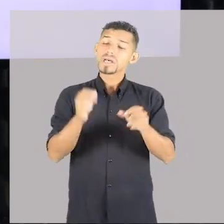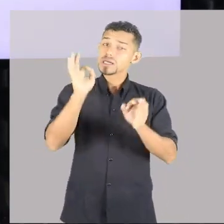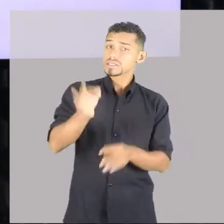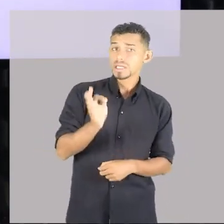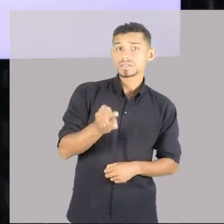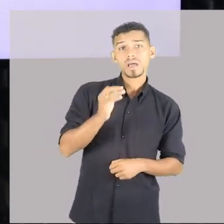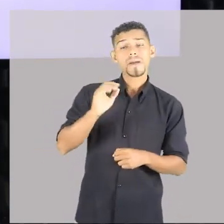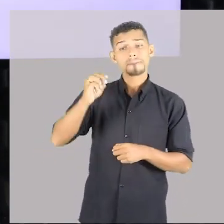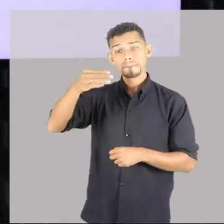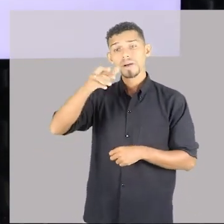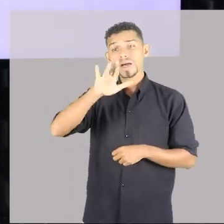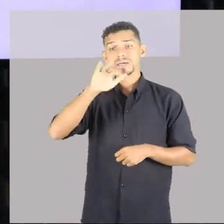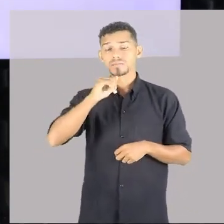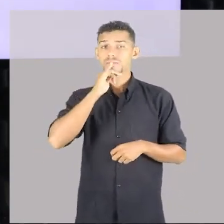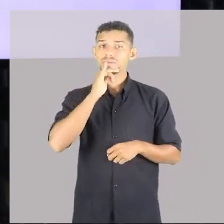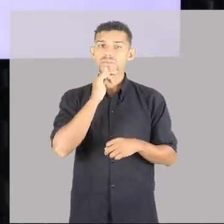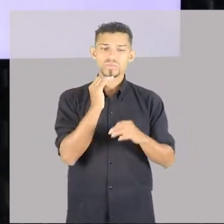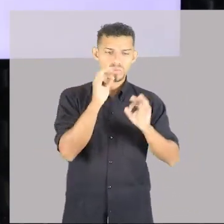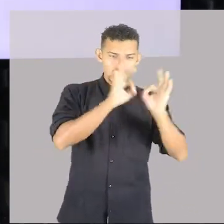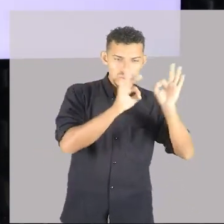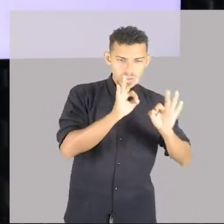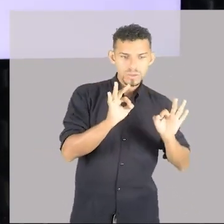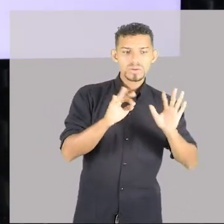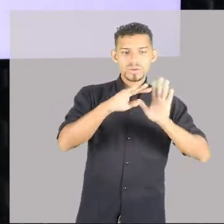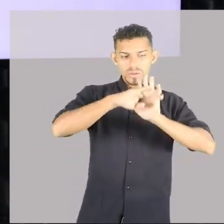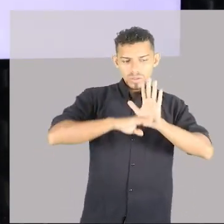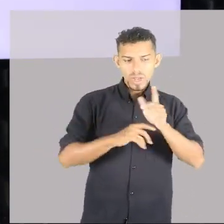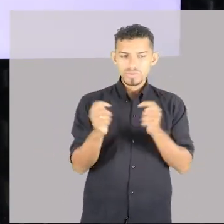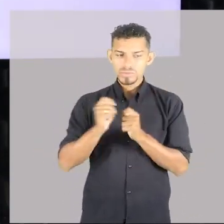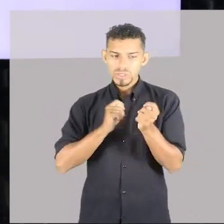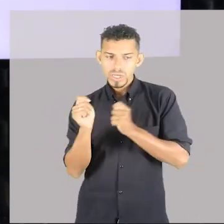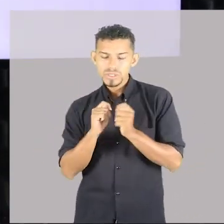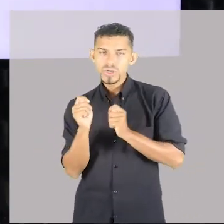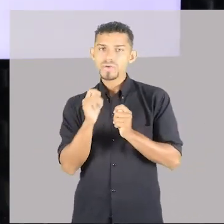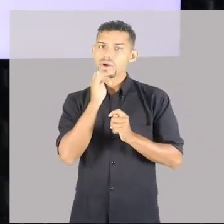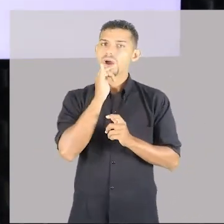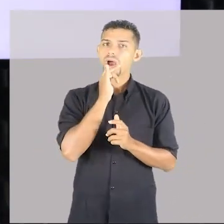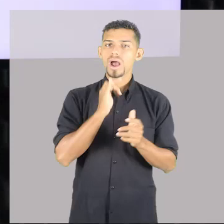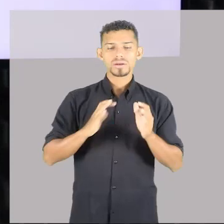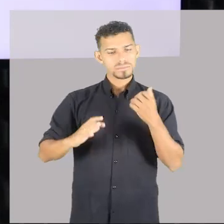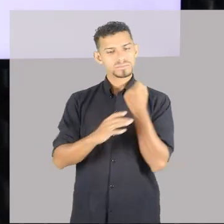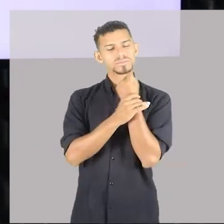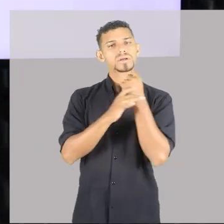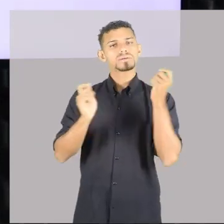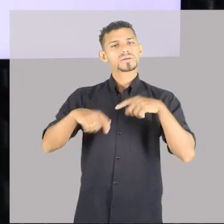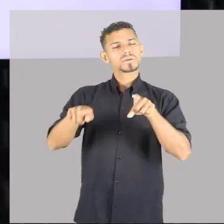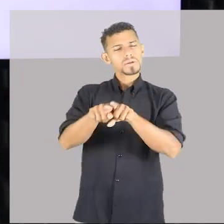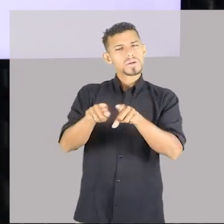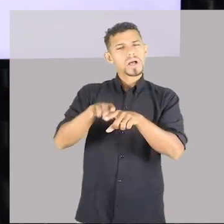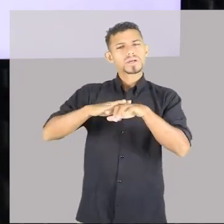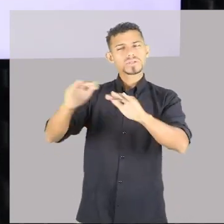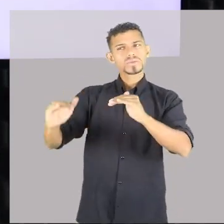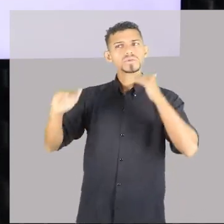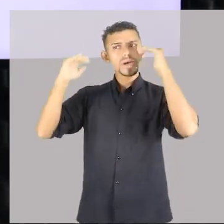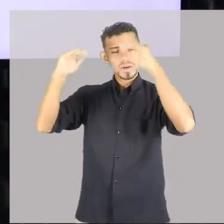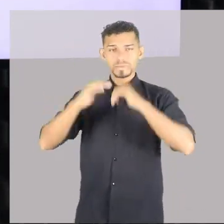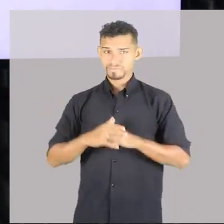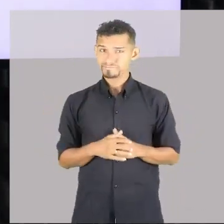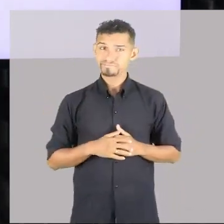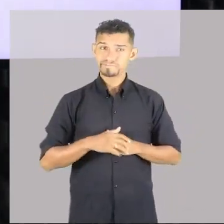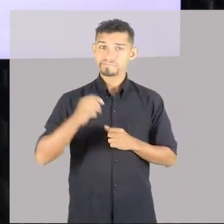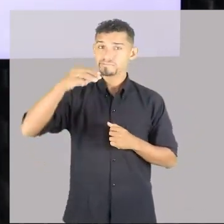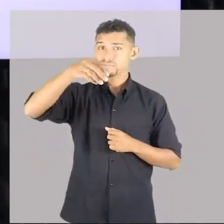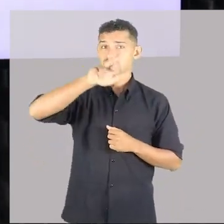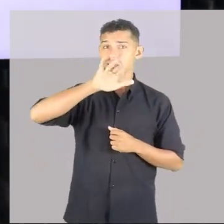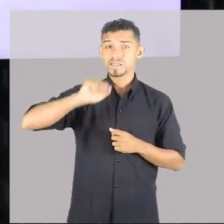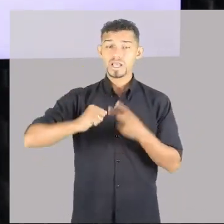eu posso somente remeter o processo administrativo e esse recurso à instância superior. Maria, portanto, tem essas